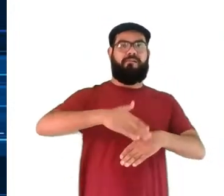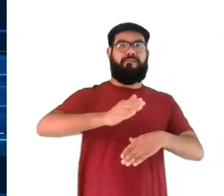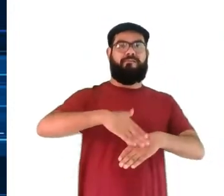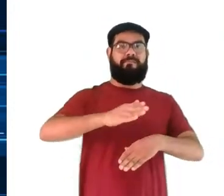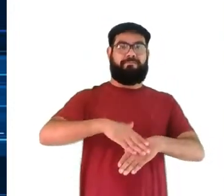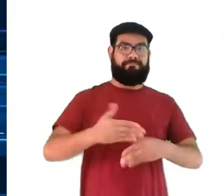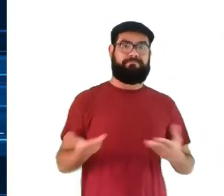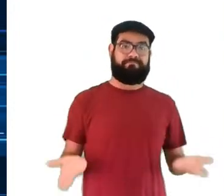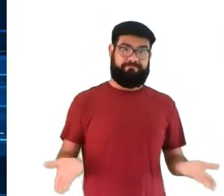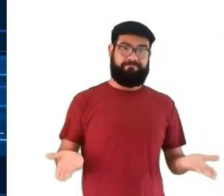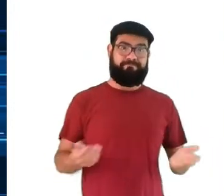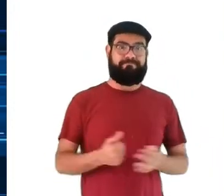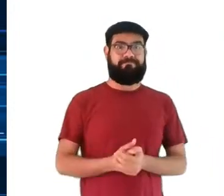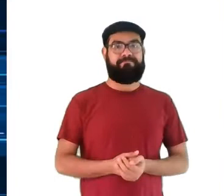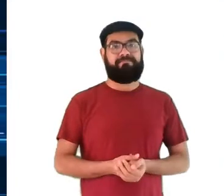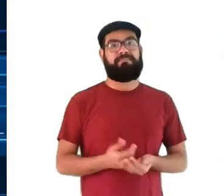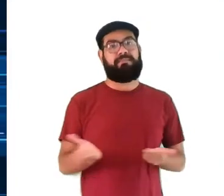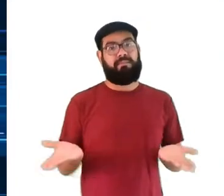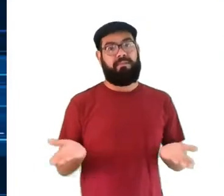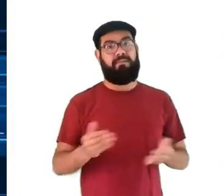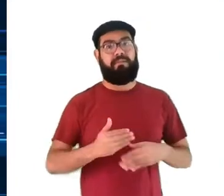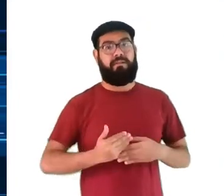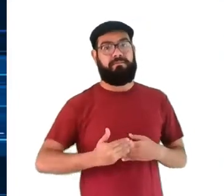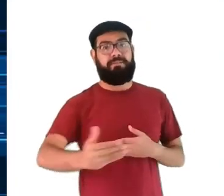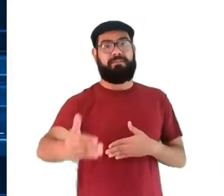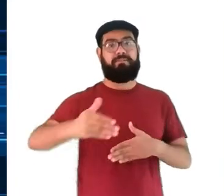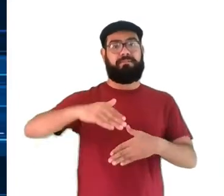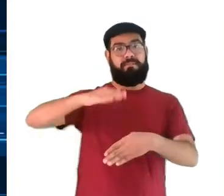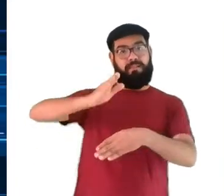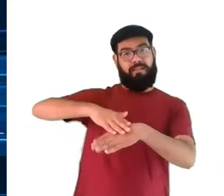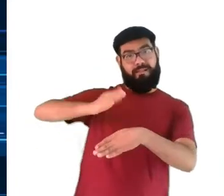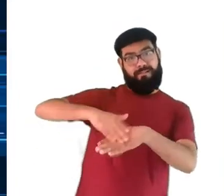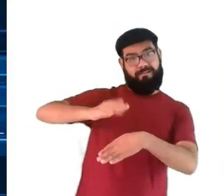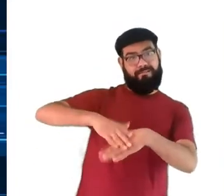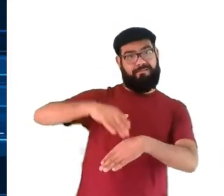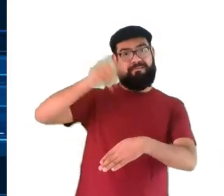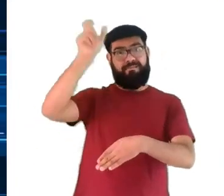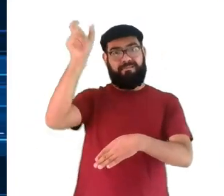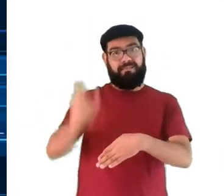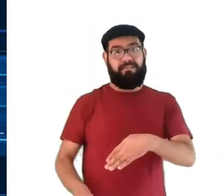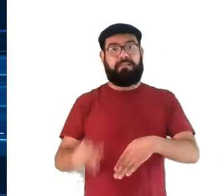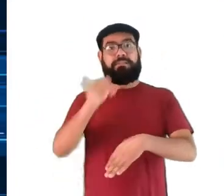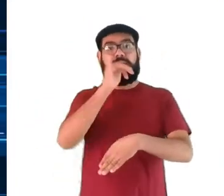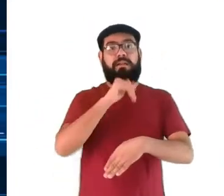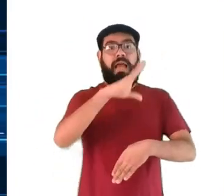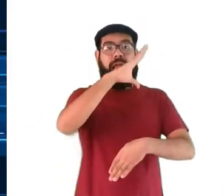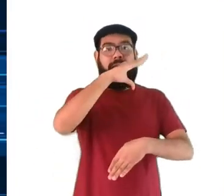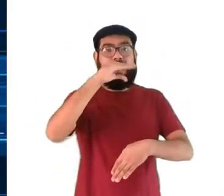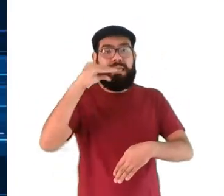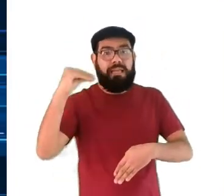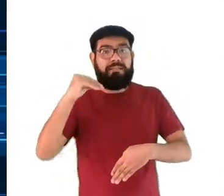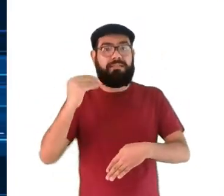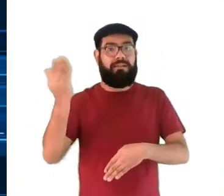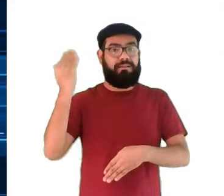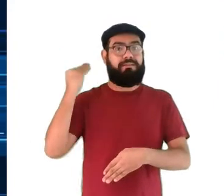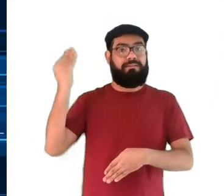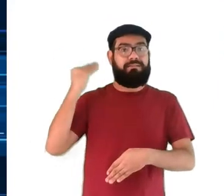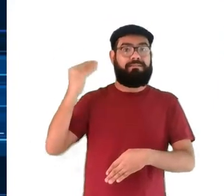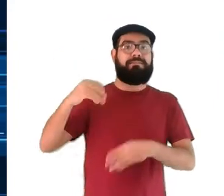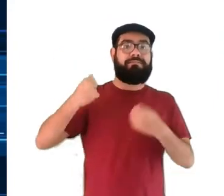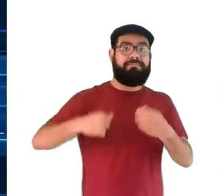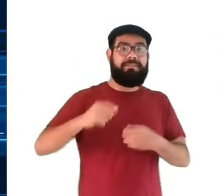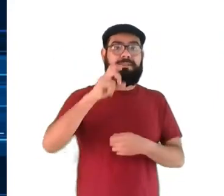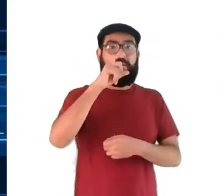a partir dessa independência, a gente quando criança, né, os significados,